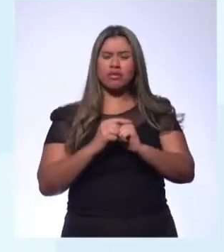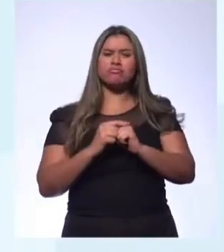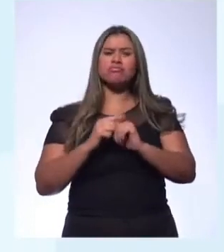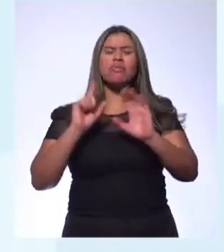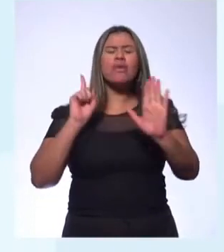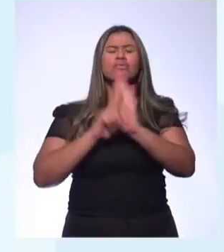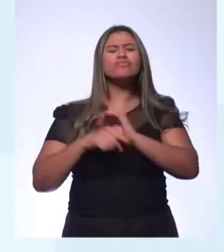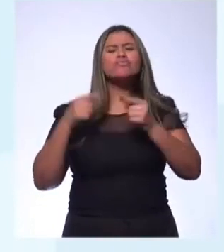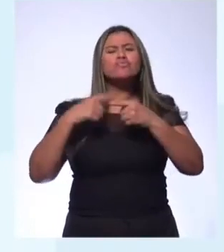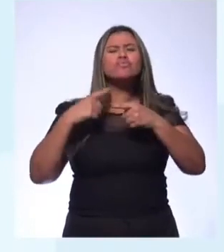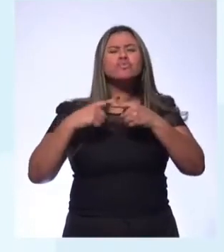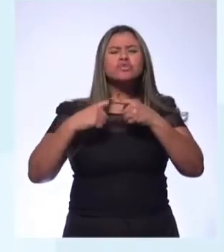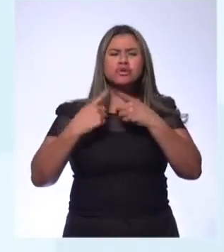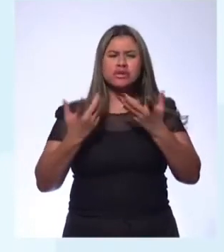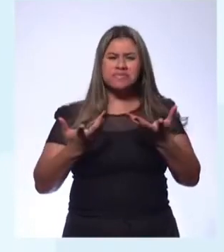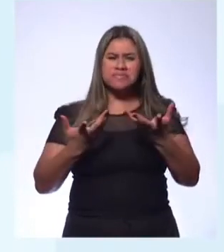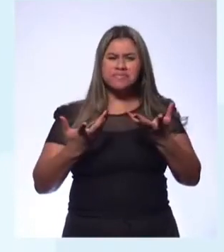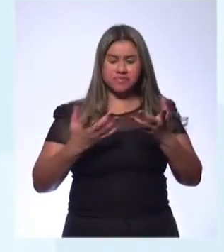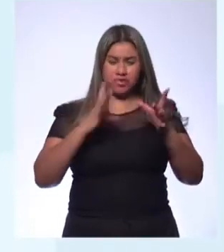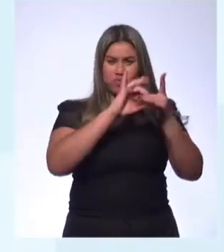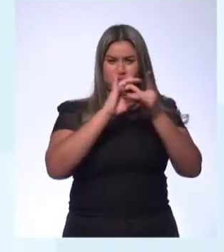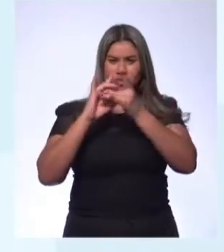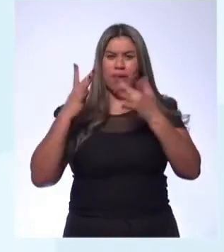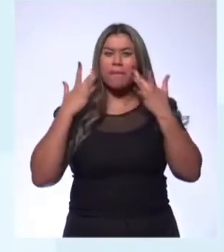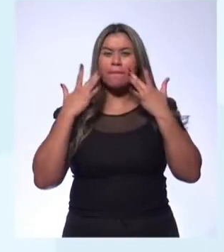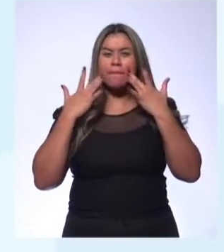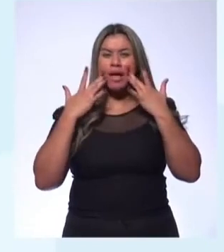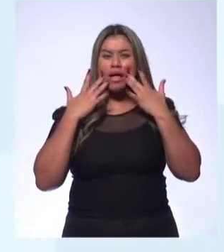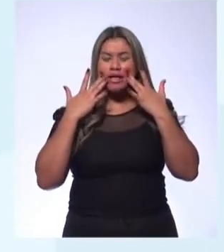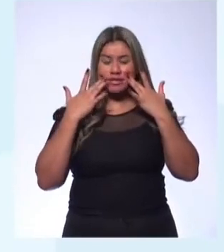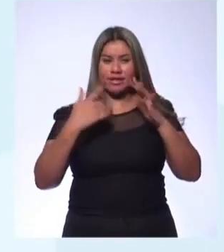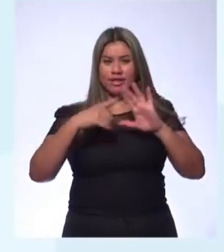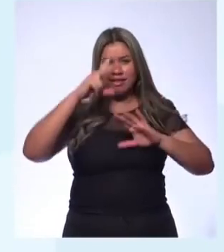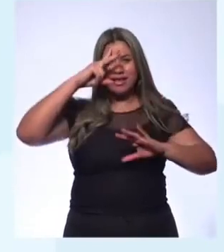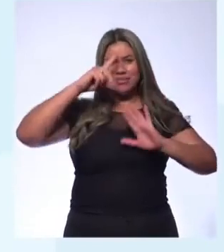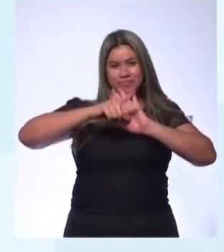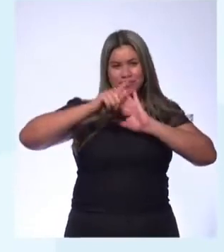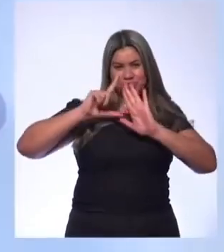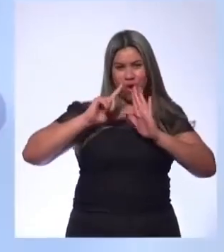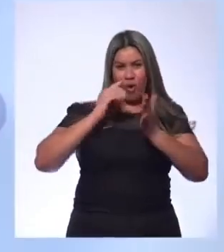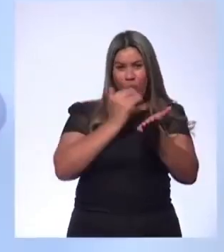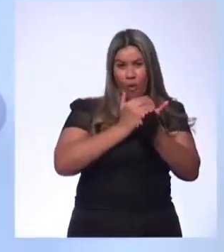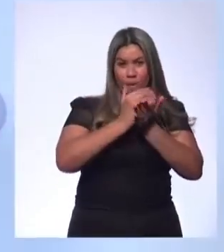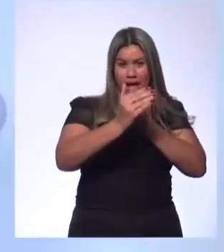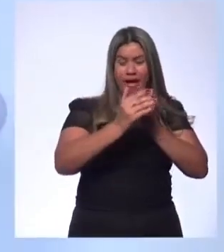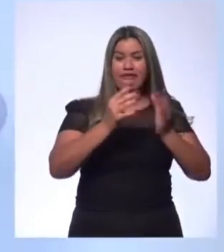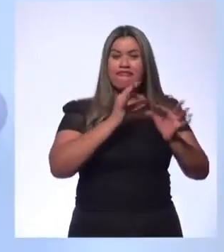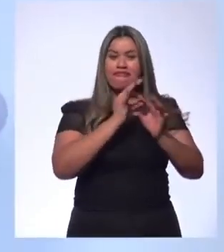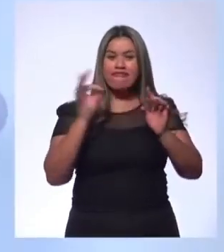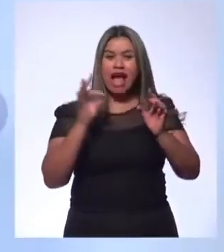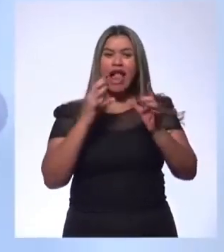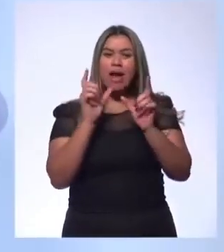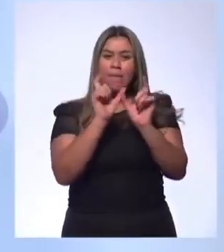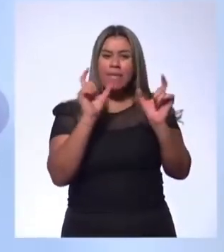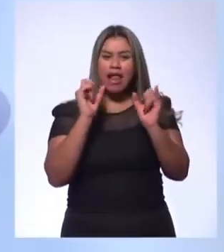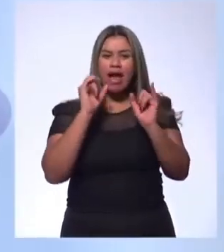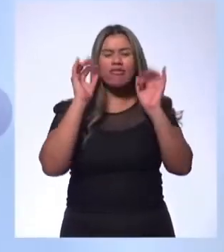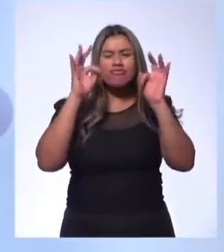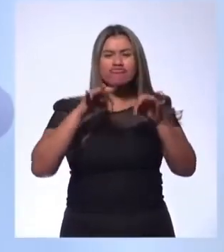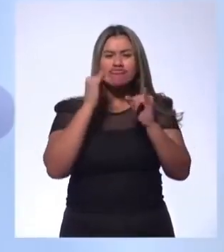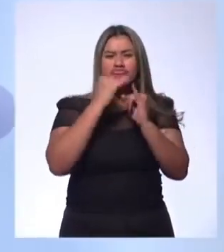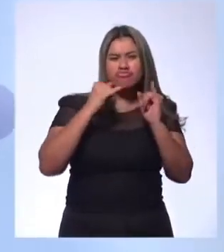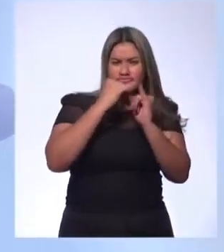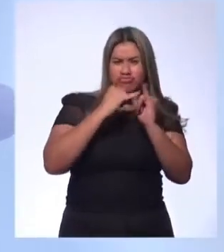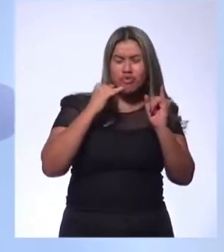isso ocorre? Levando em consideração o contexto da peça. Pensem assim, no começo, todas as falas eram rimadas. Neste momento,